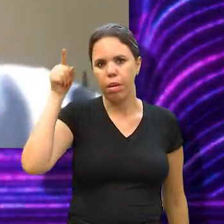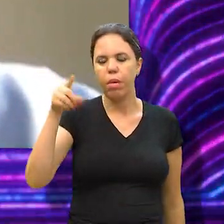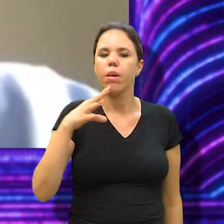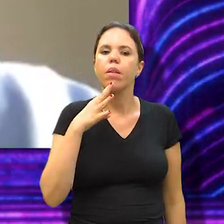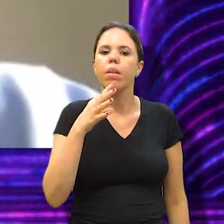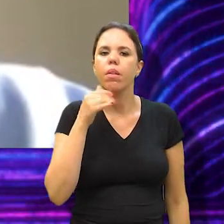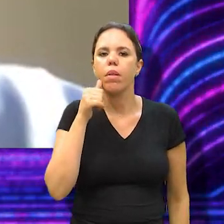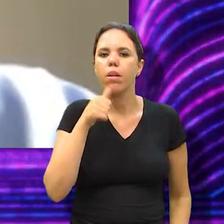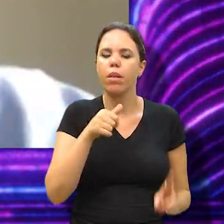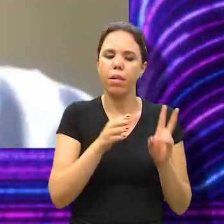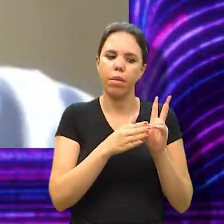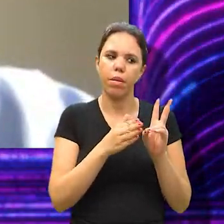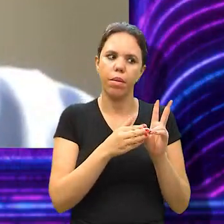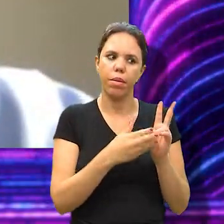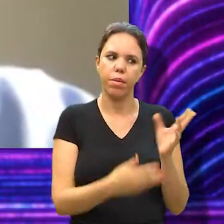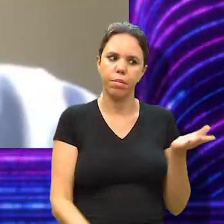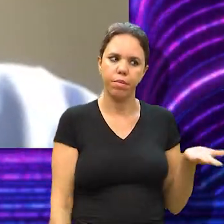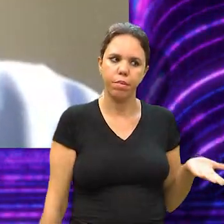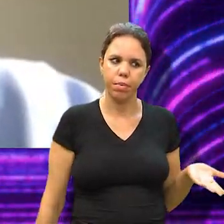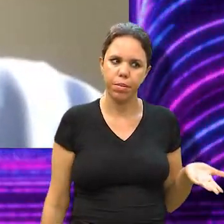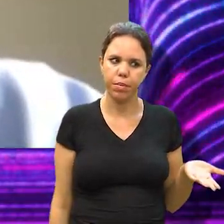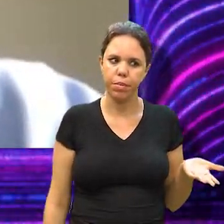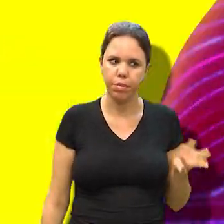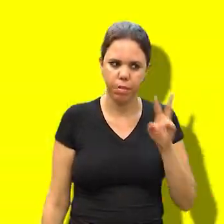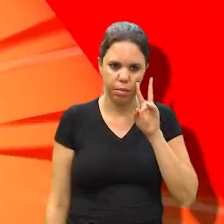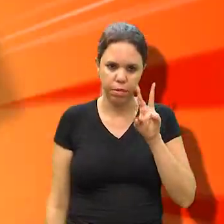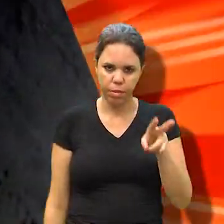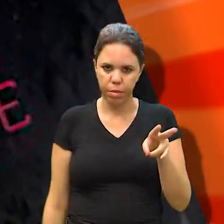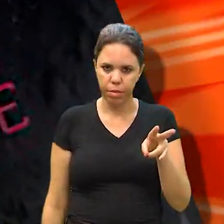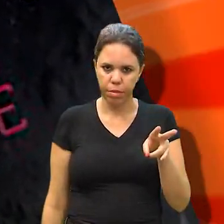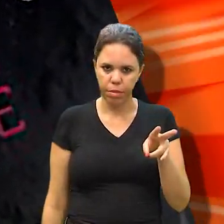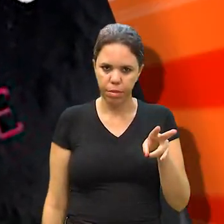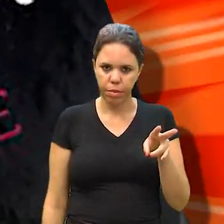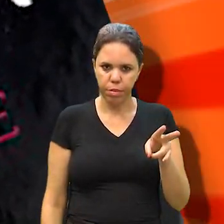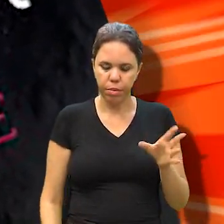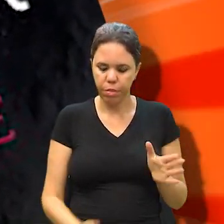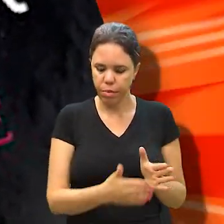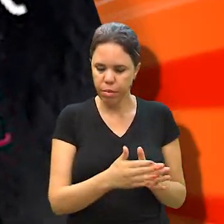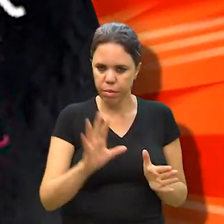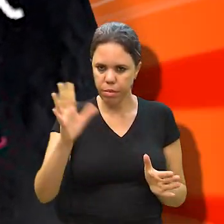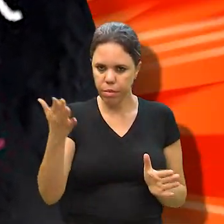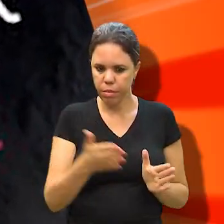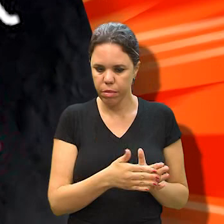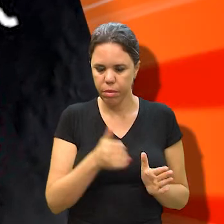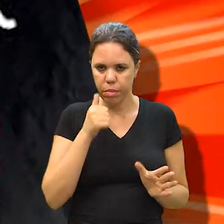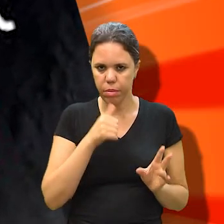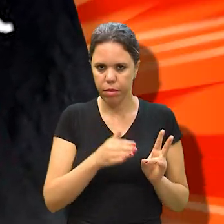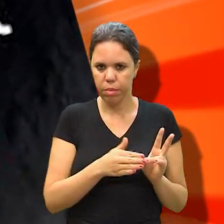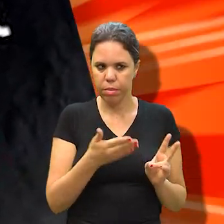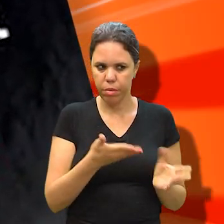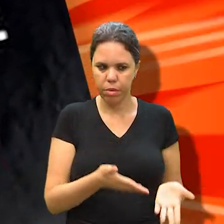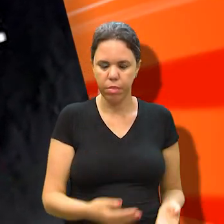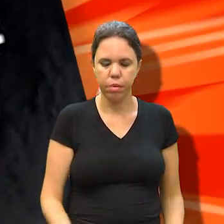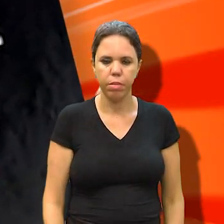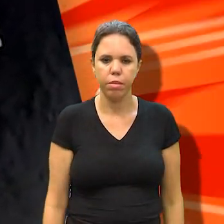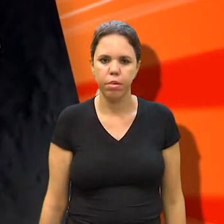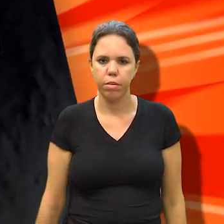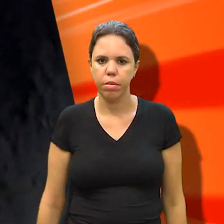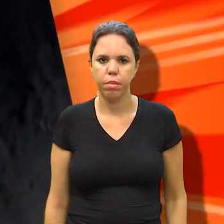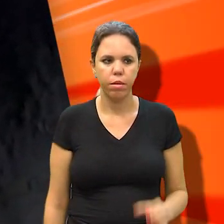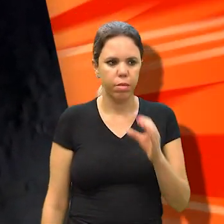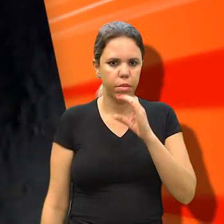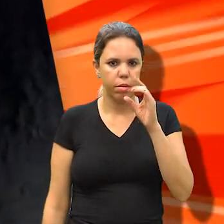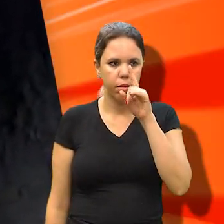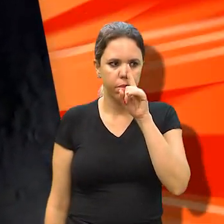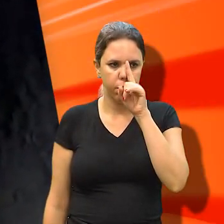Amazonas e lá ela conheceu uma índia. E quando ela viu tudo que se passava ali com aquela índia, ela